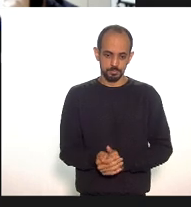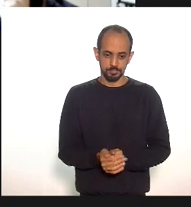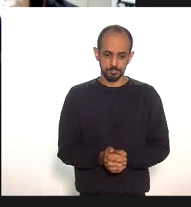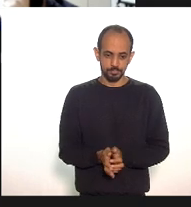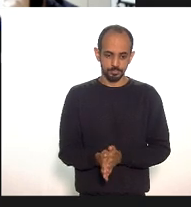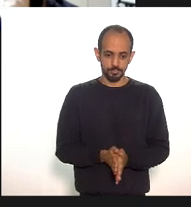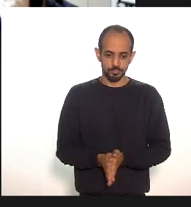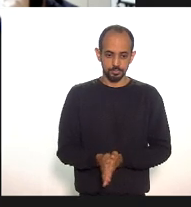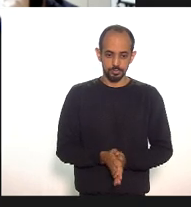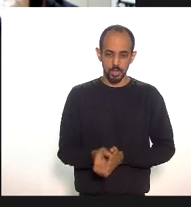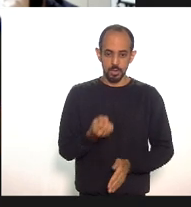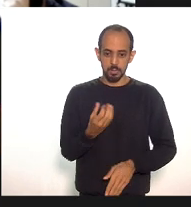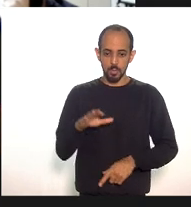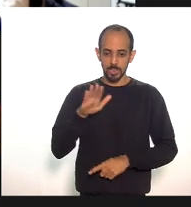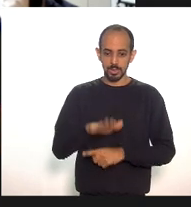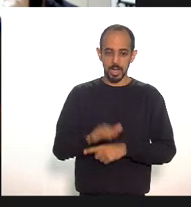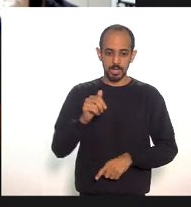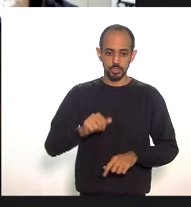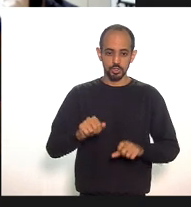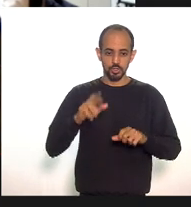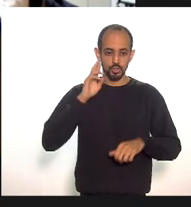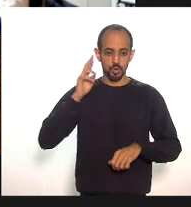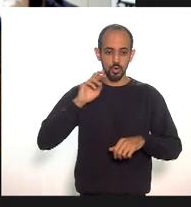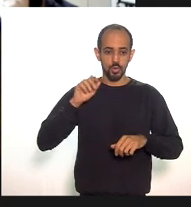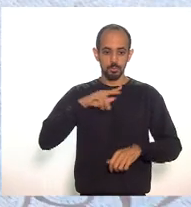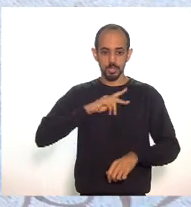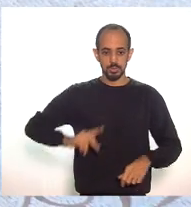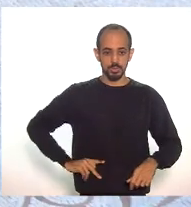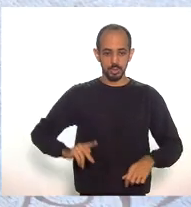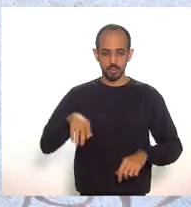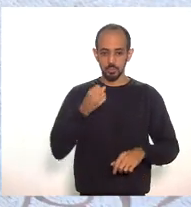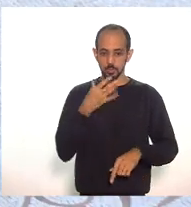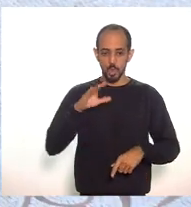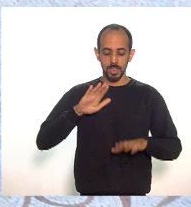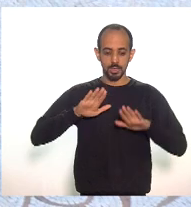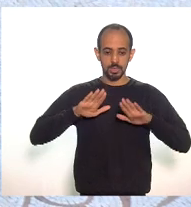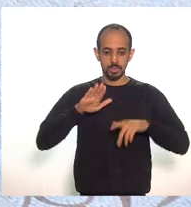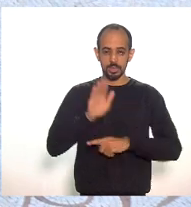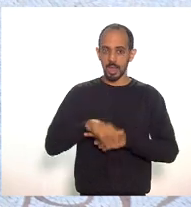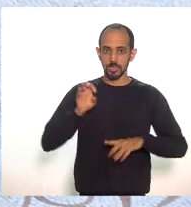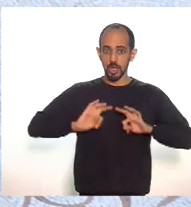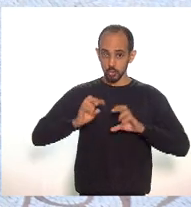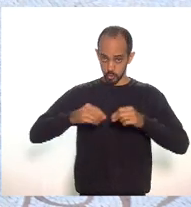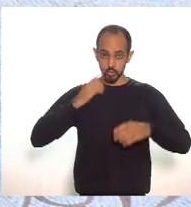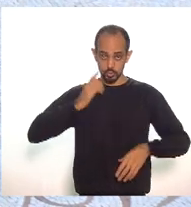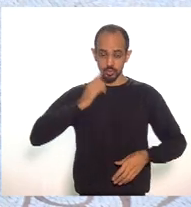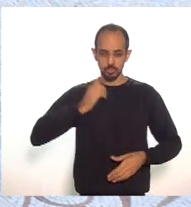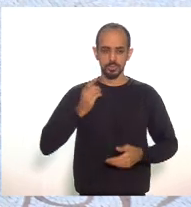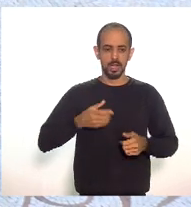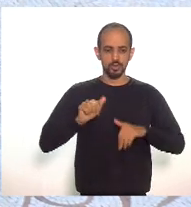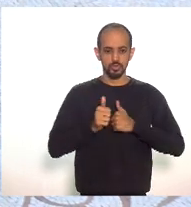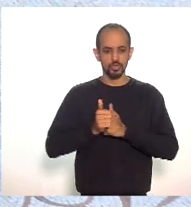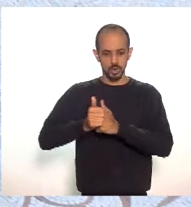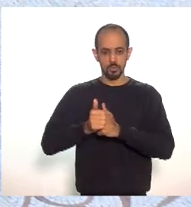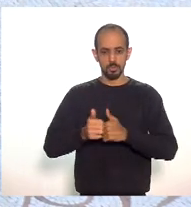eu apertei Boa tarde Seu Presidente Boa tarde senhoras e senhores deputados e que nos acompanham